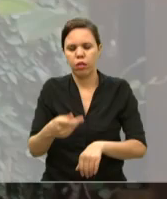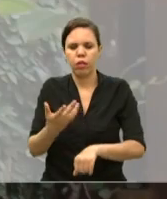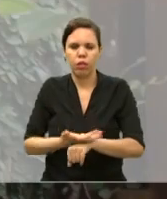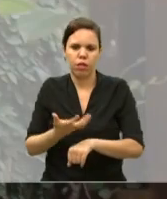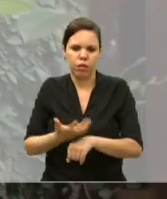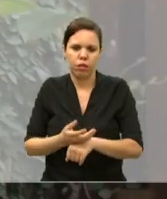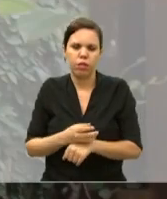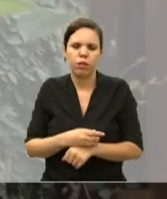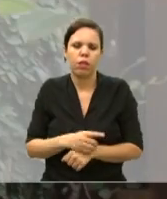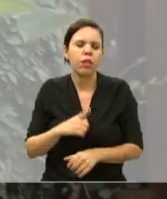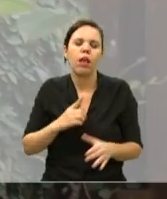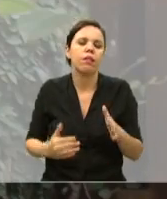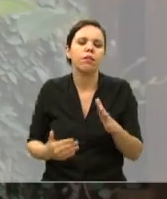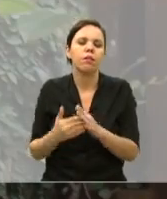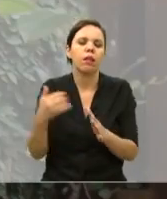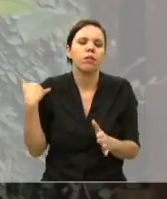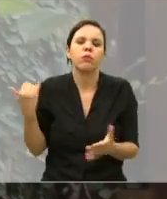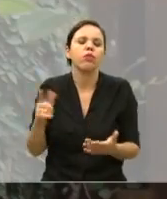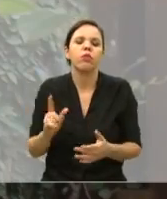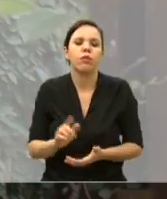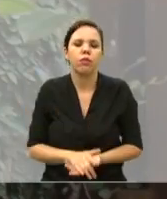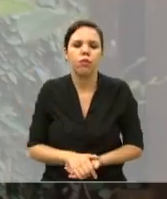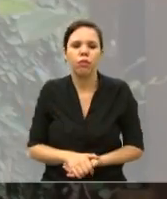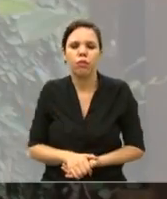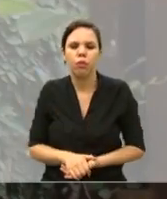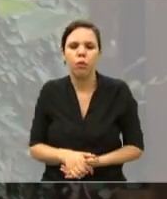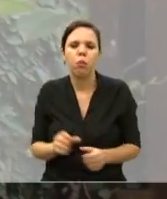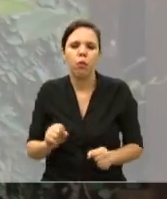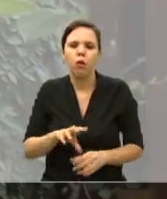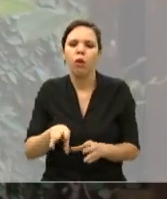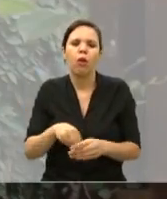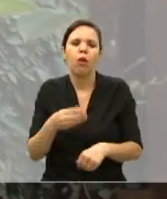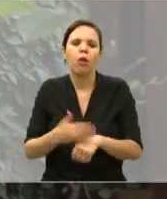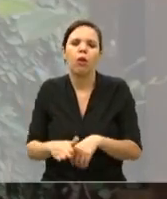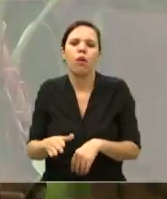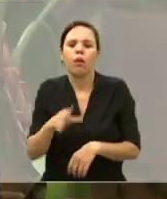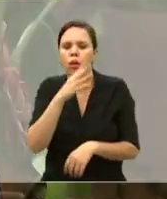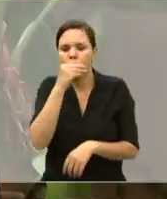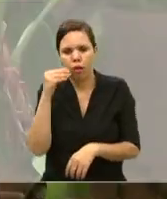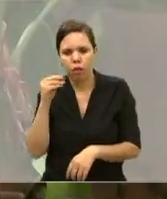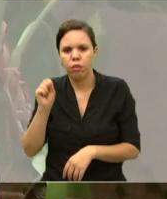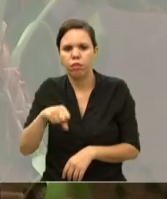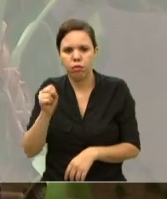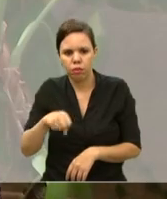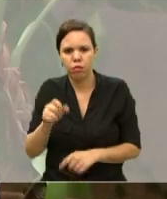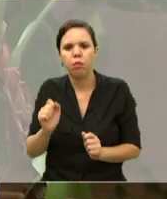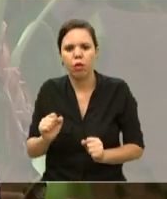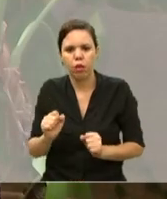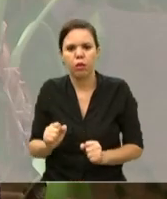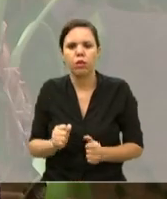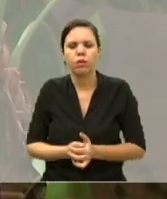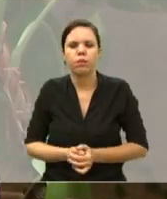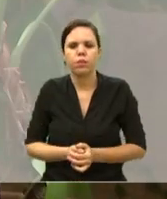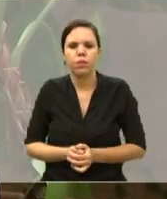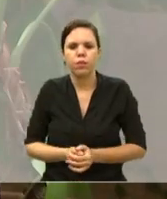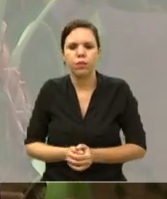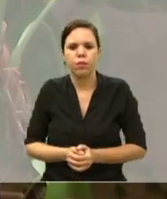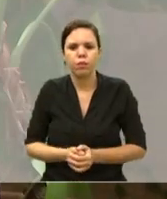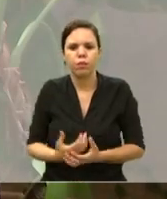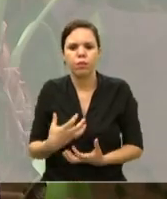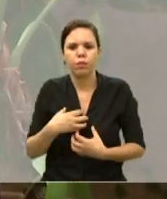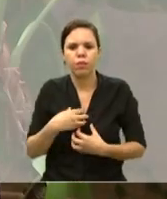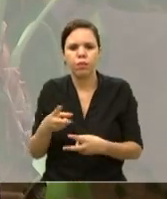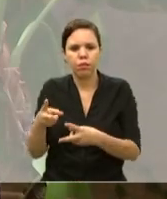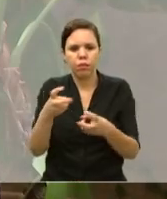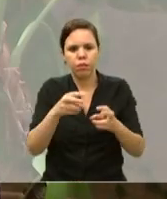metodologia tem uma idade, um limite ou não? Pode ser aplicado, por exemplo, para um adolescente? Sim, pode. Claro. E eles sentem a